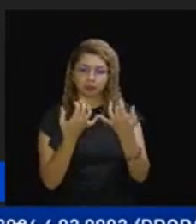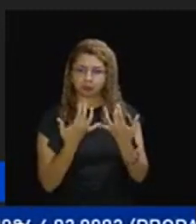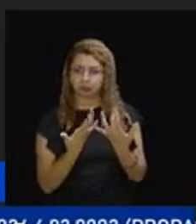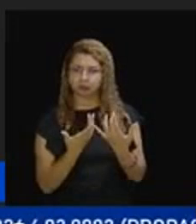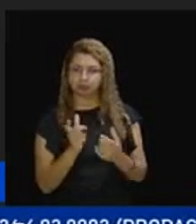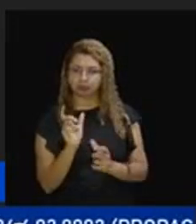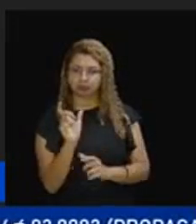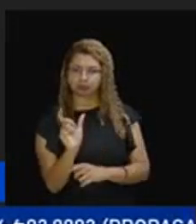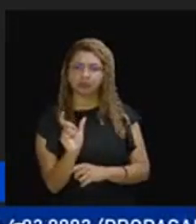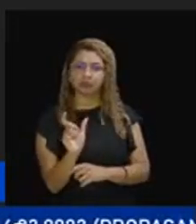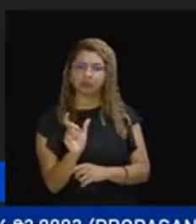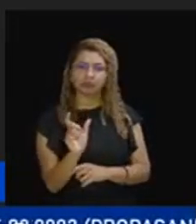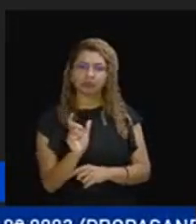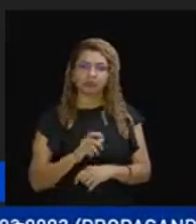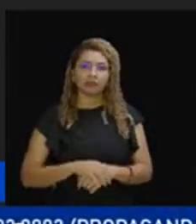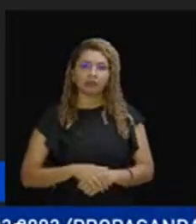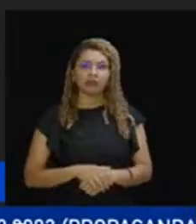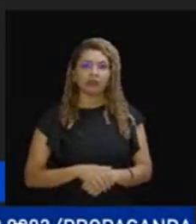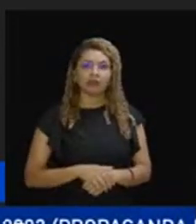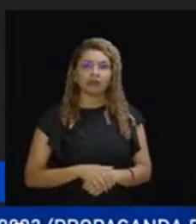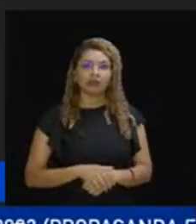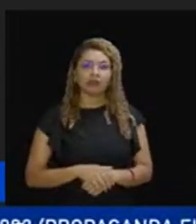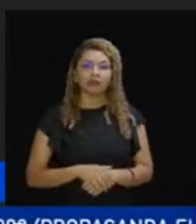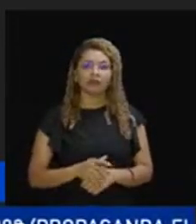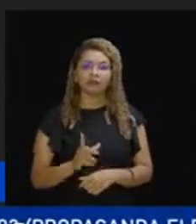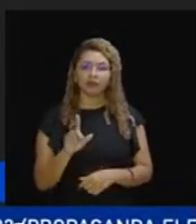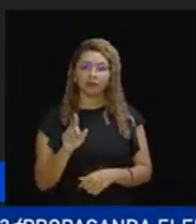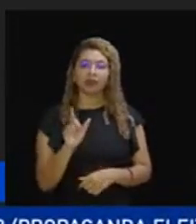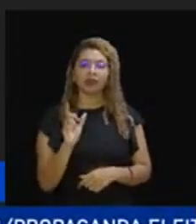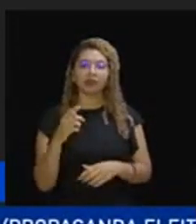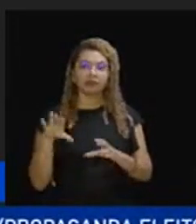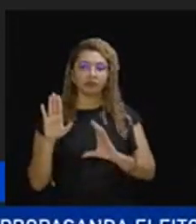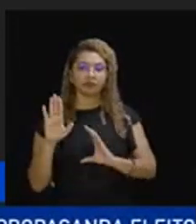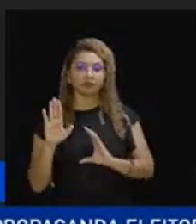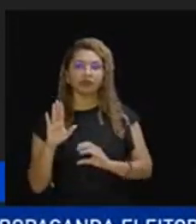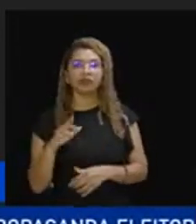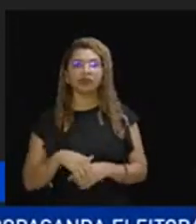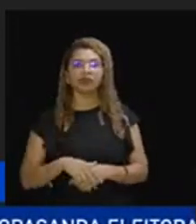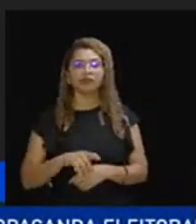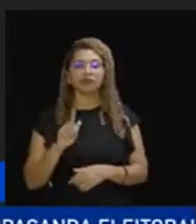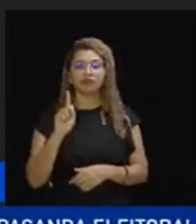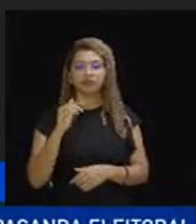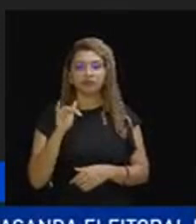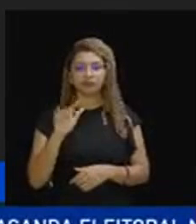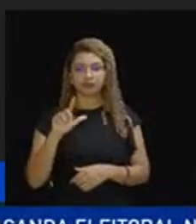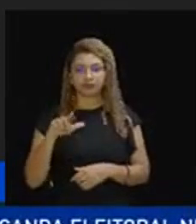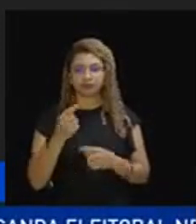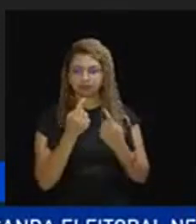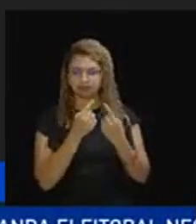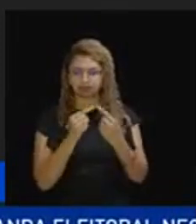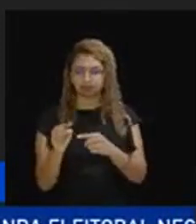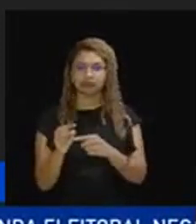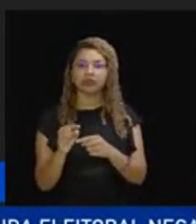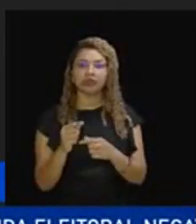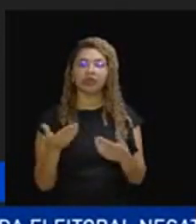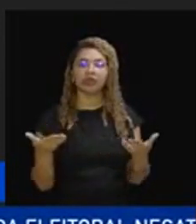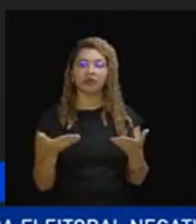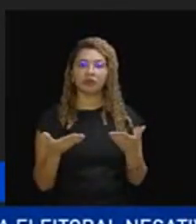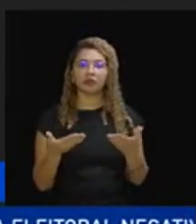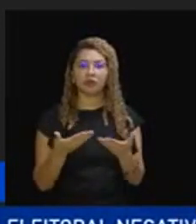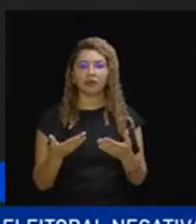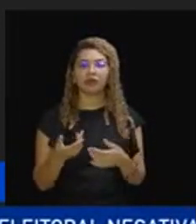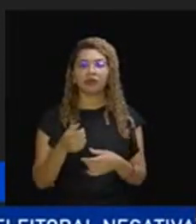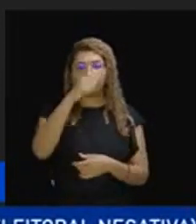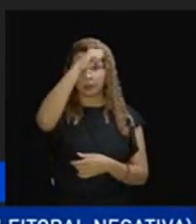do adjetivo patifão, que é como o candidato Gilvan se refere ao prefeito, atual prefeito de Macapá, o